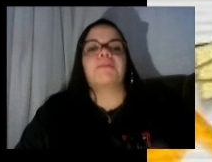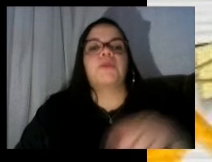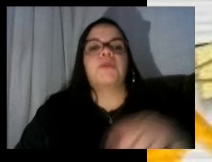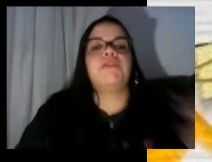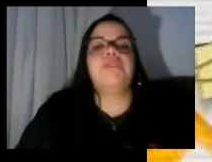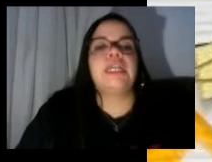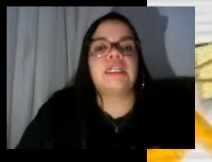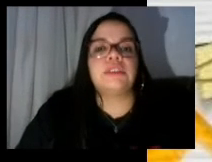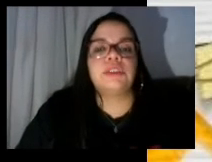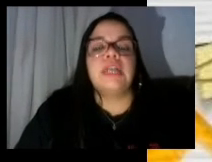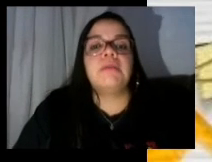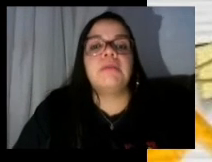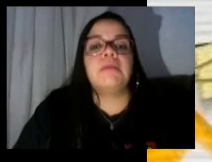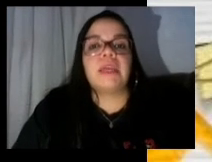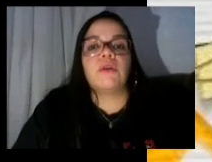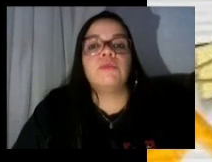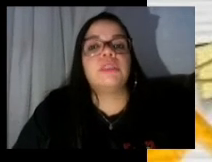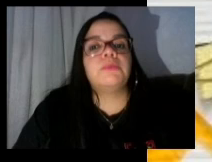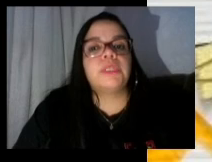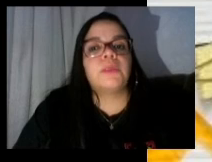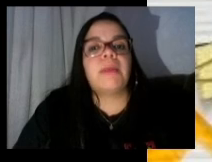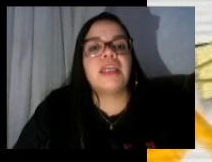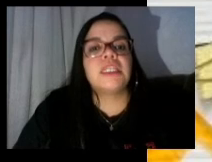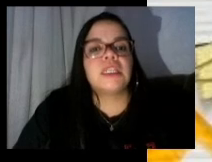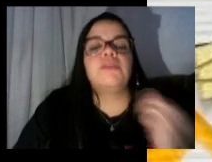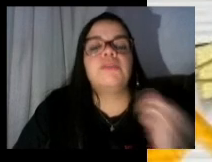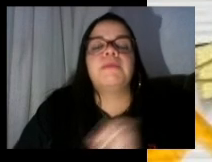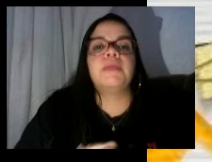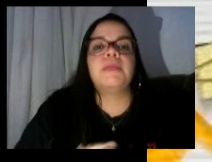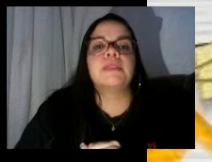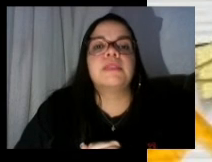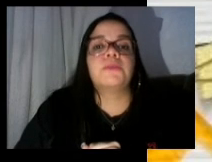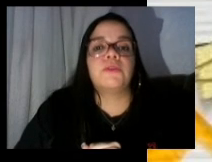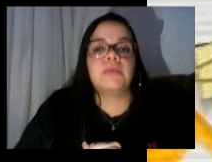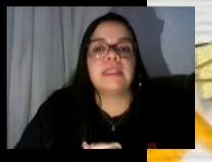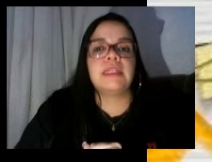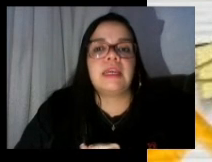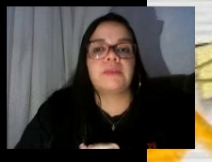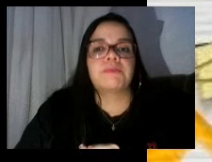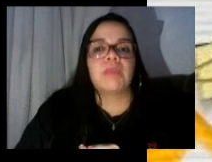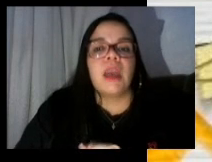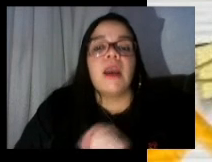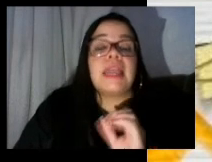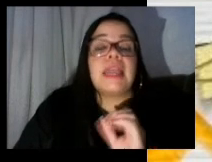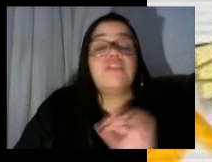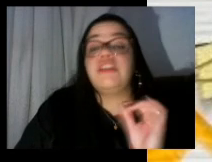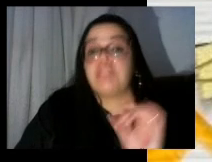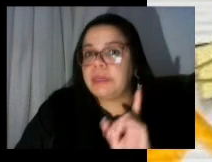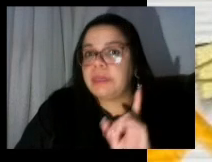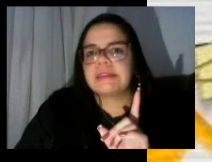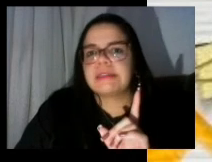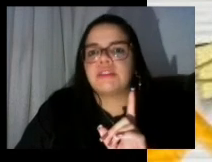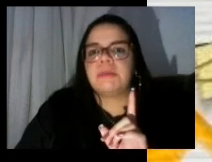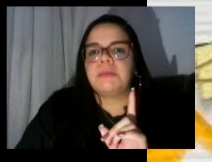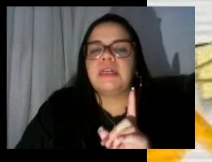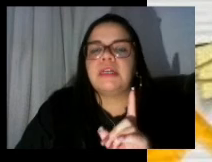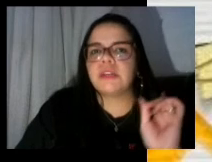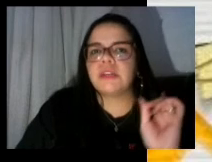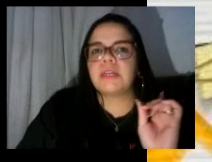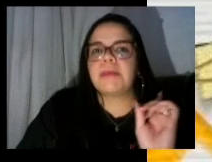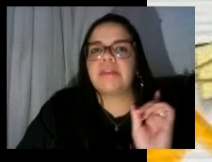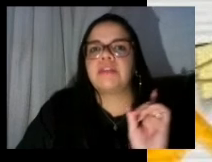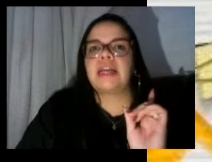Vamos lá. Os africanos também contribuíram bastante para a formação do povo brasileiro. Eles deixaram heranças, sabia?